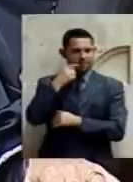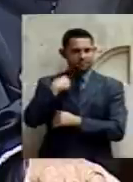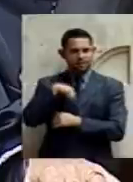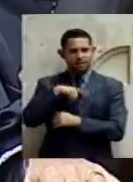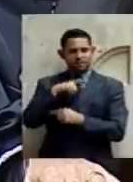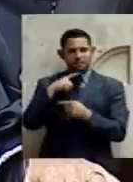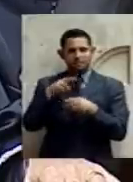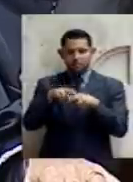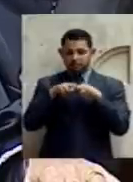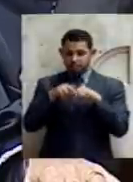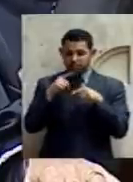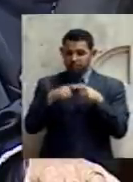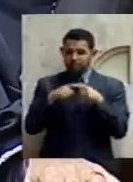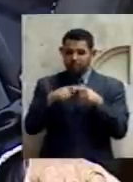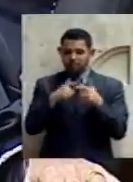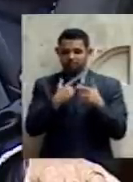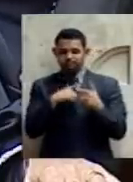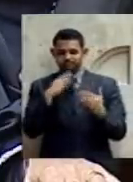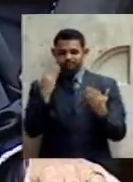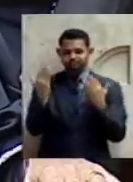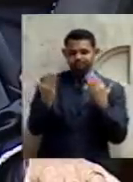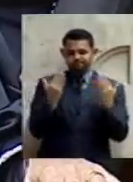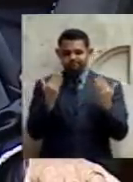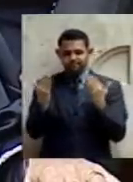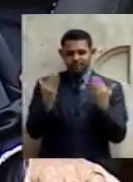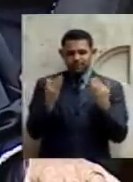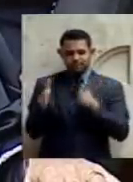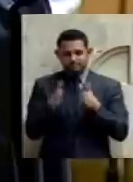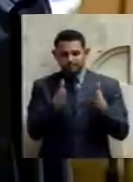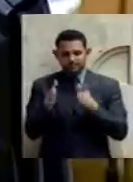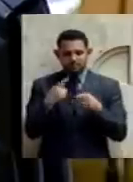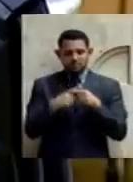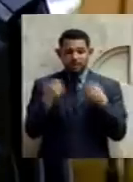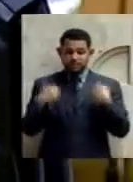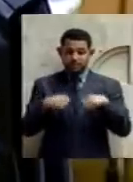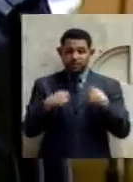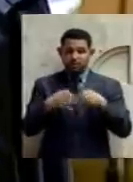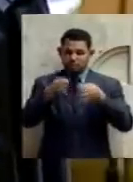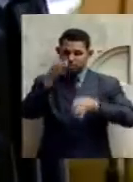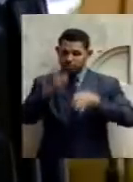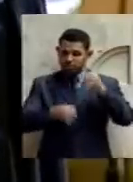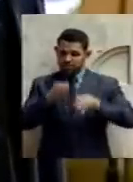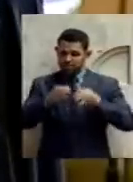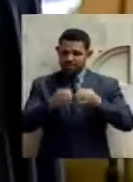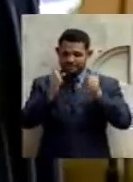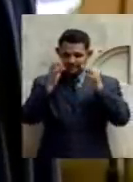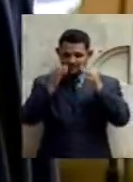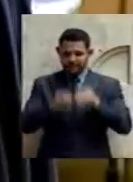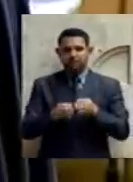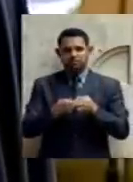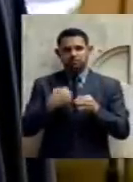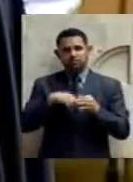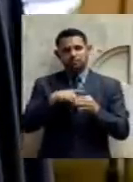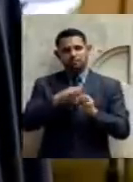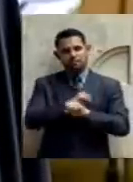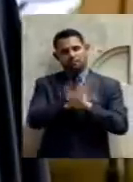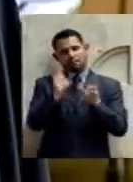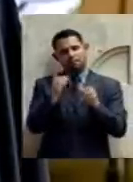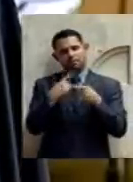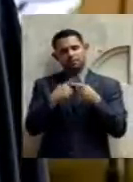o contraditório é essencial a uma justiça justa. Só há justiça justa